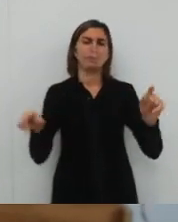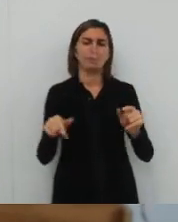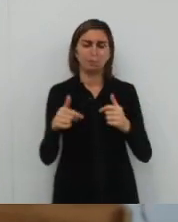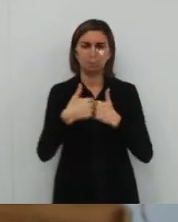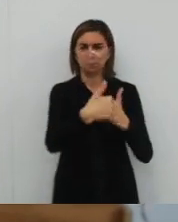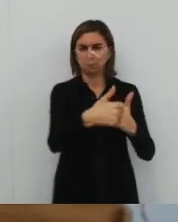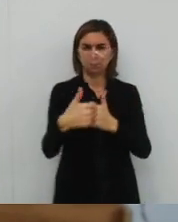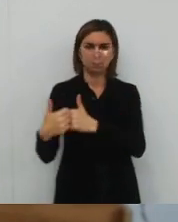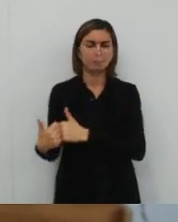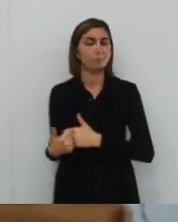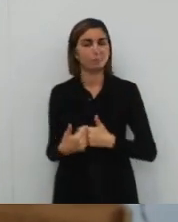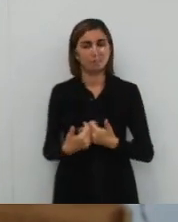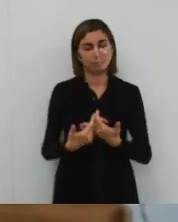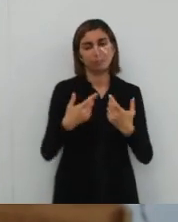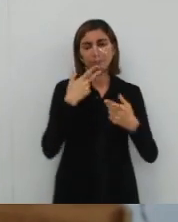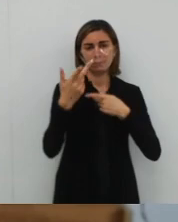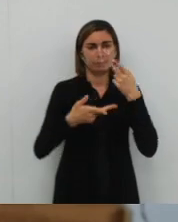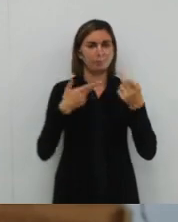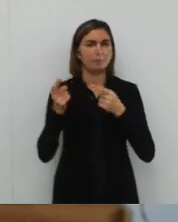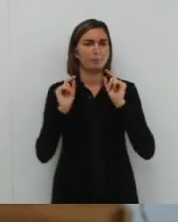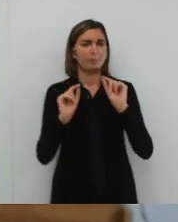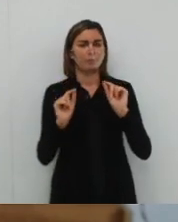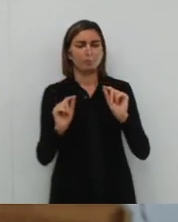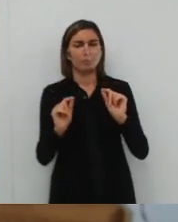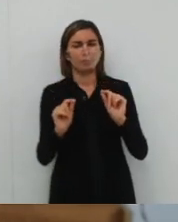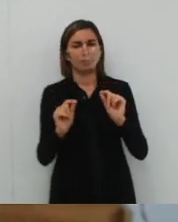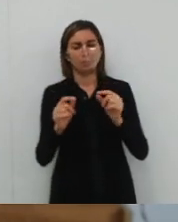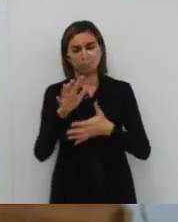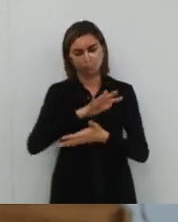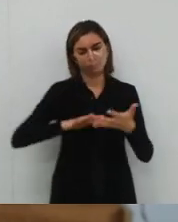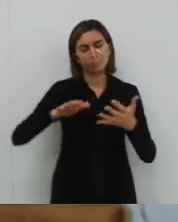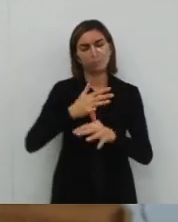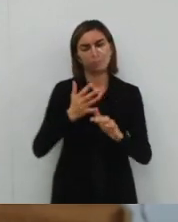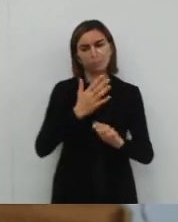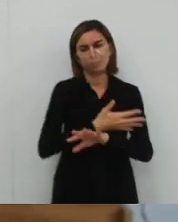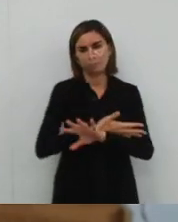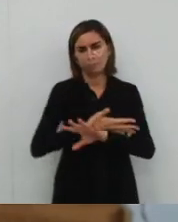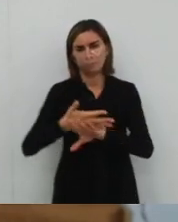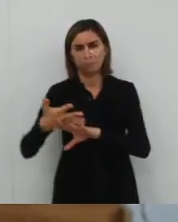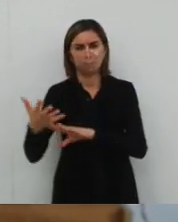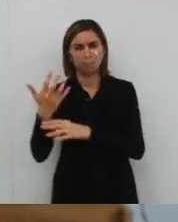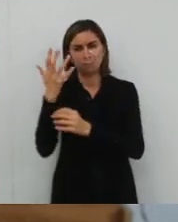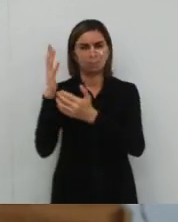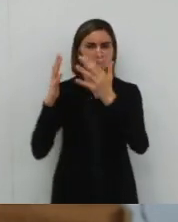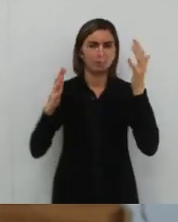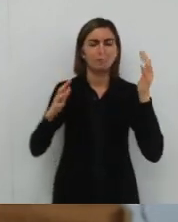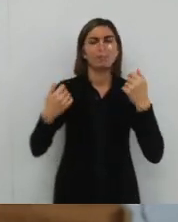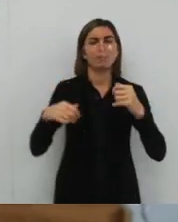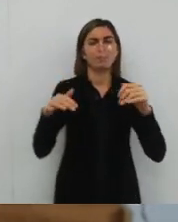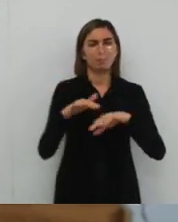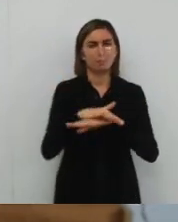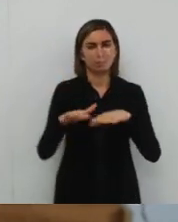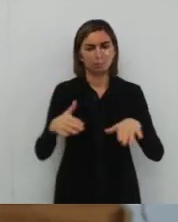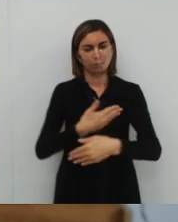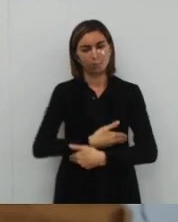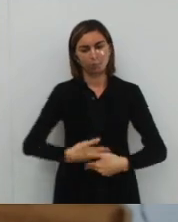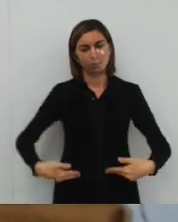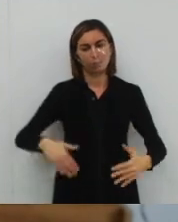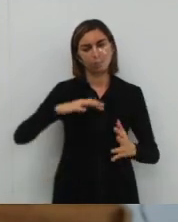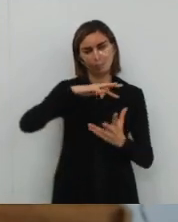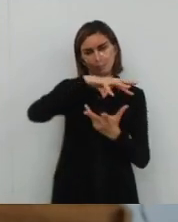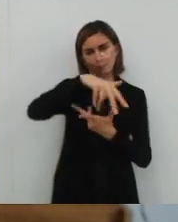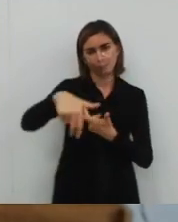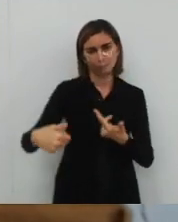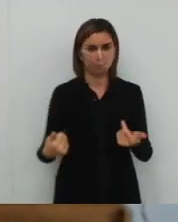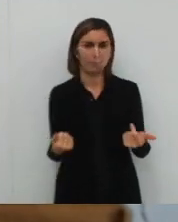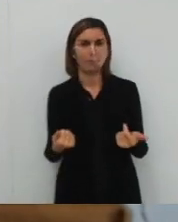segmentos, sobre a alegação de que a Revolução Verde deveria acabar com a fome no mundo. Beleza,